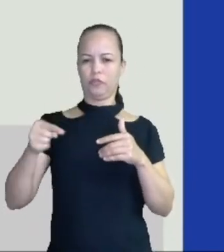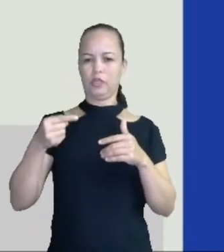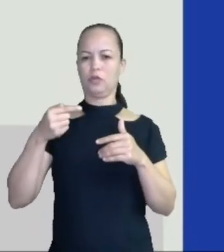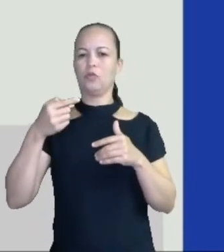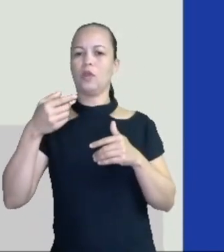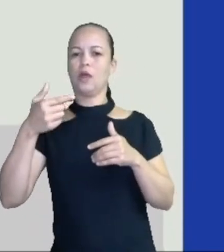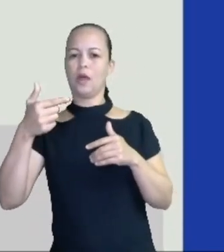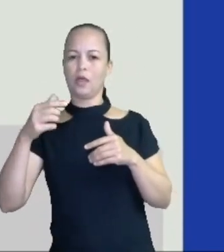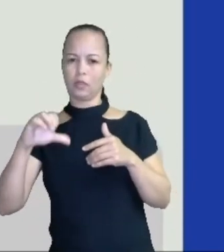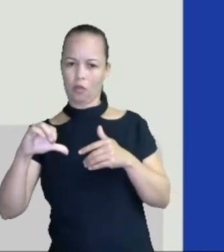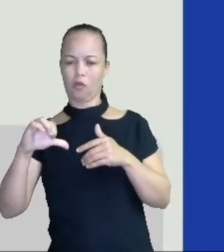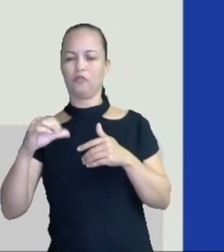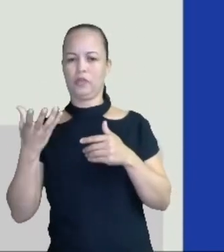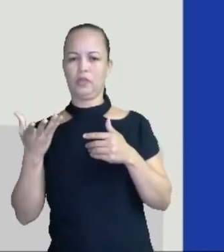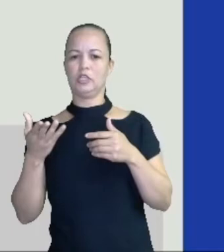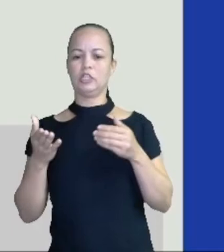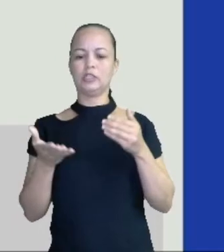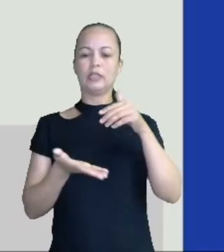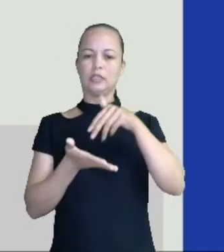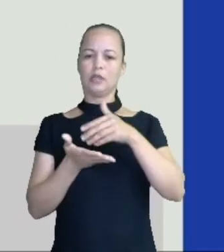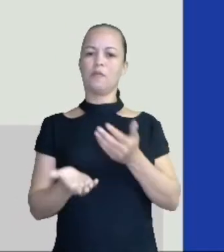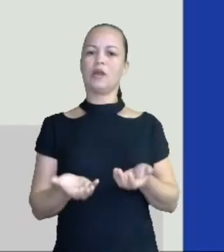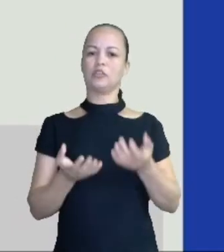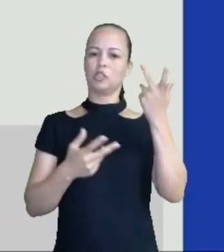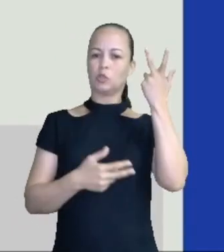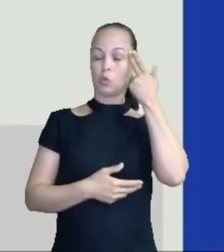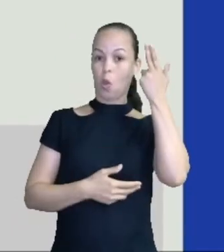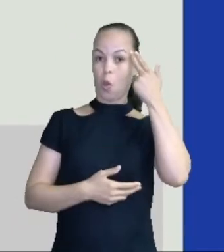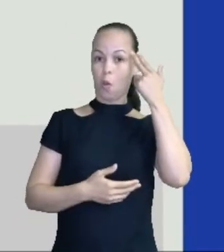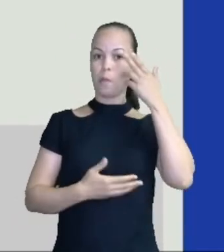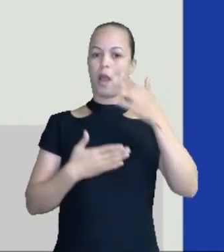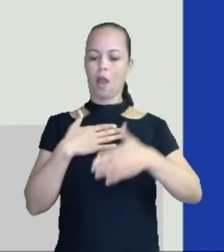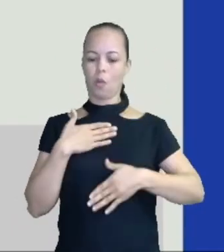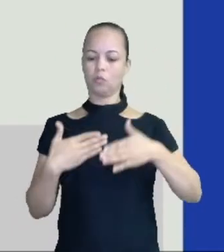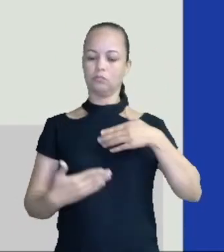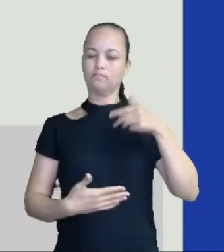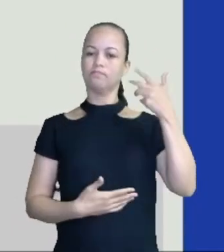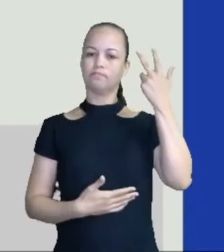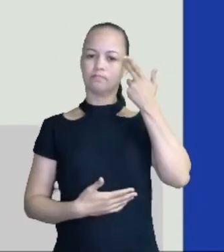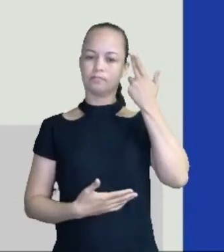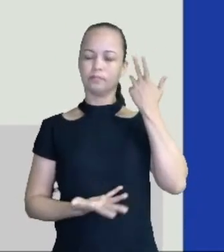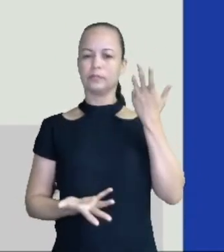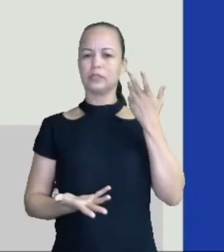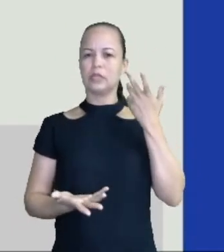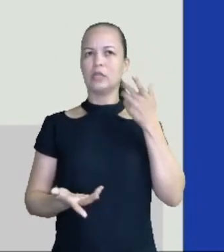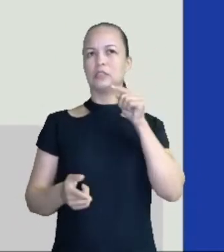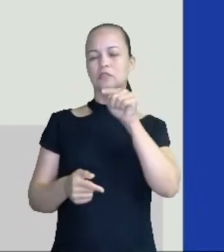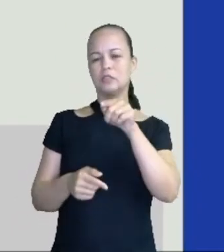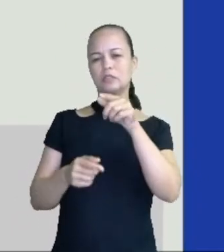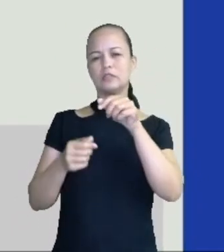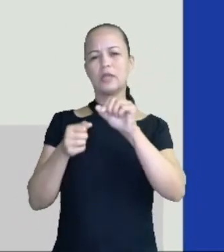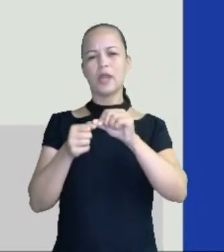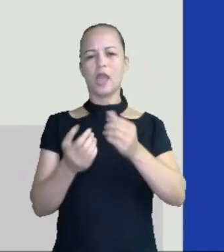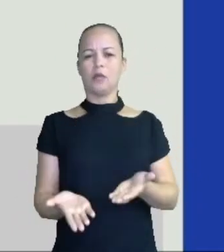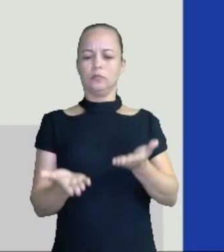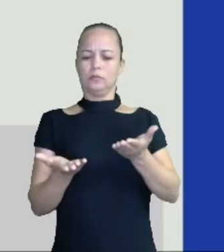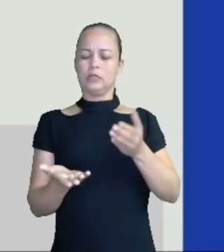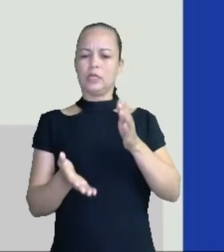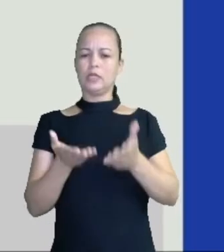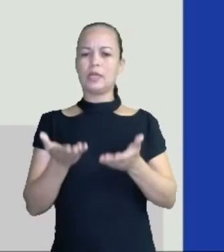de normalidade, tá certo? Agora, se você fizer isso aí em casa e encontrar um IMC acima